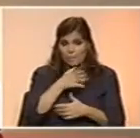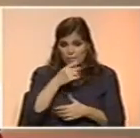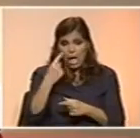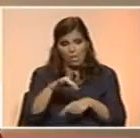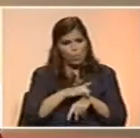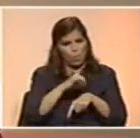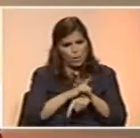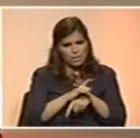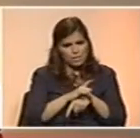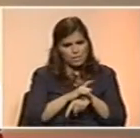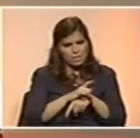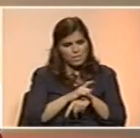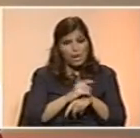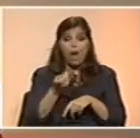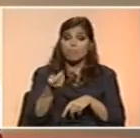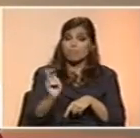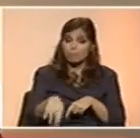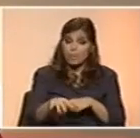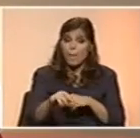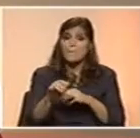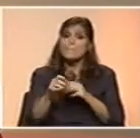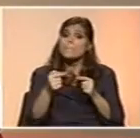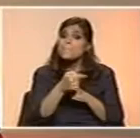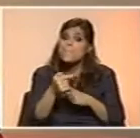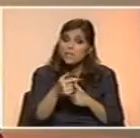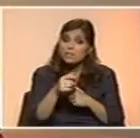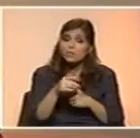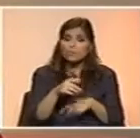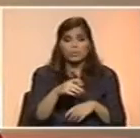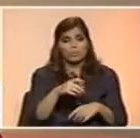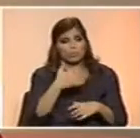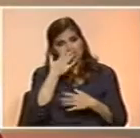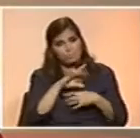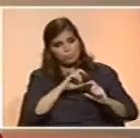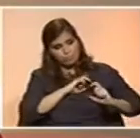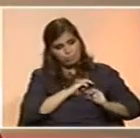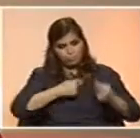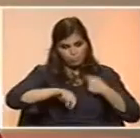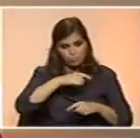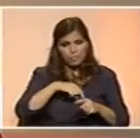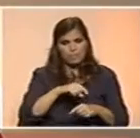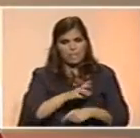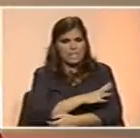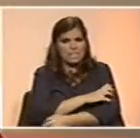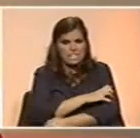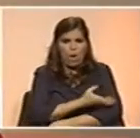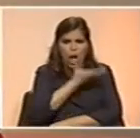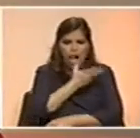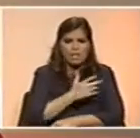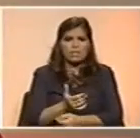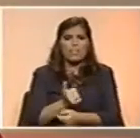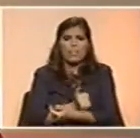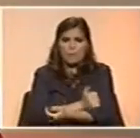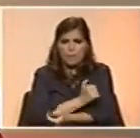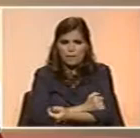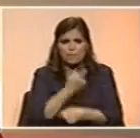de doenças que são menos frequentes nos vegetarianos, como a doença cardiovascular, a dislipidemia, a hipertensão arterial, a diabetes,